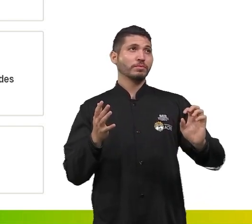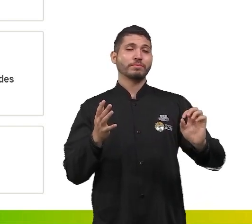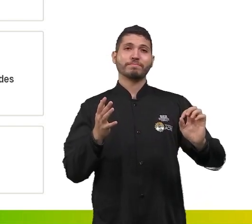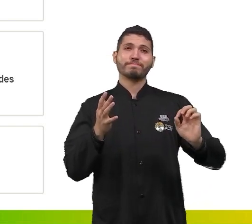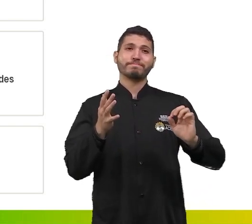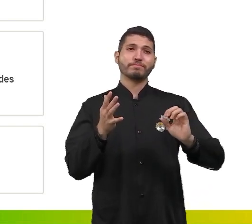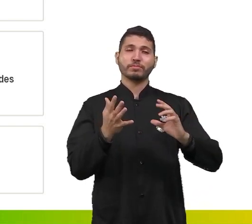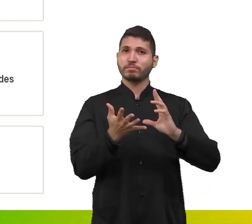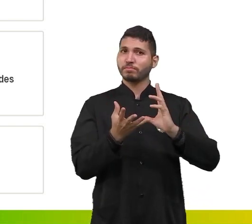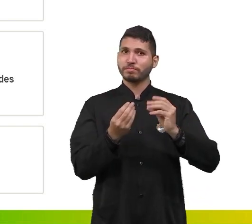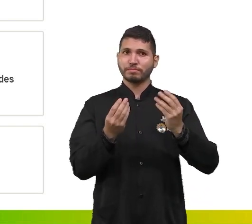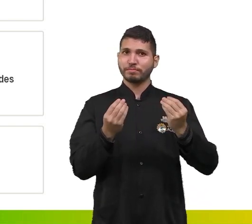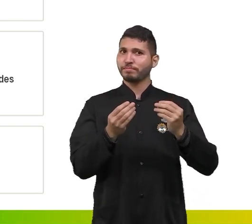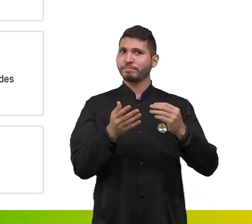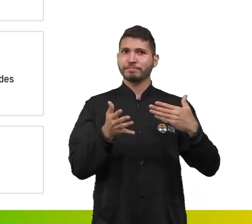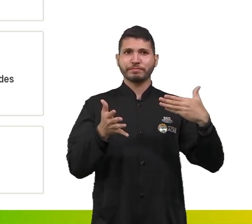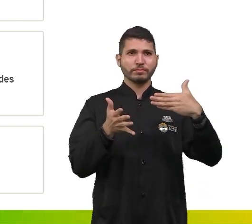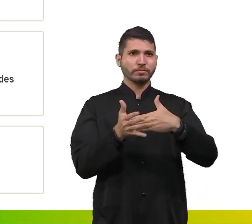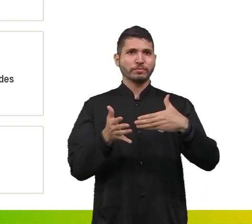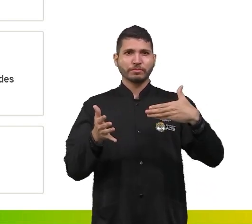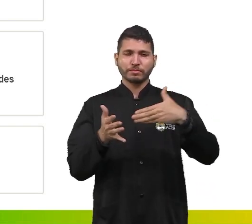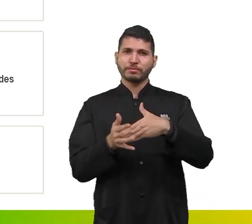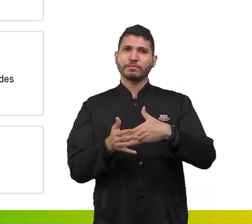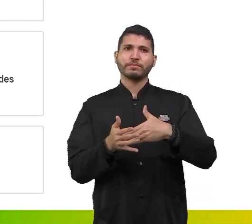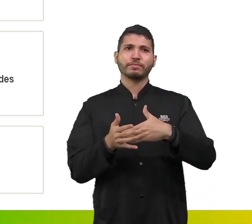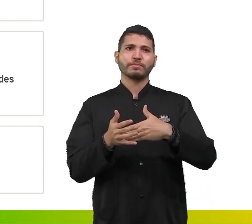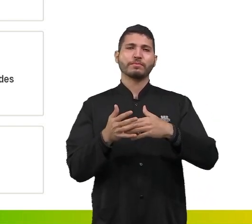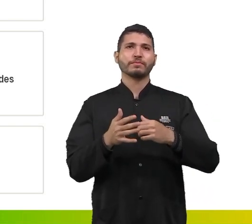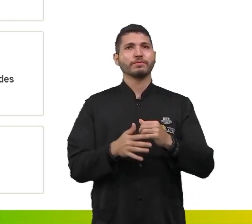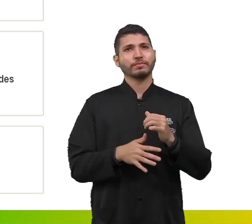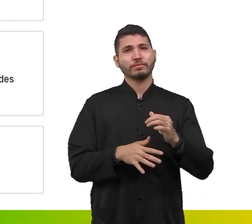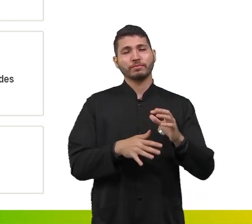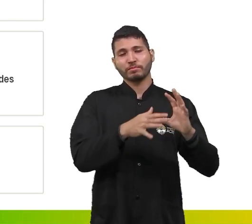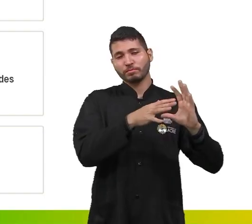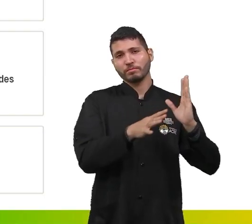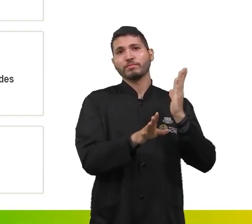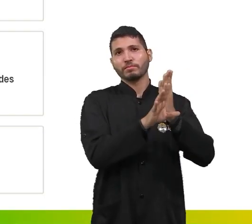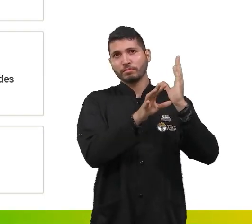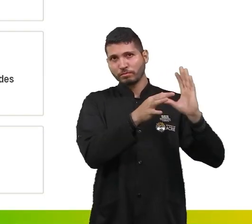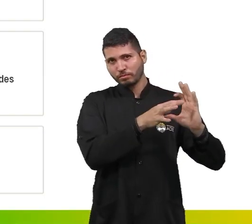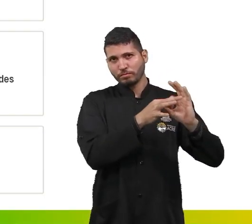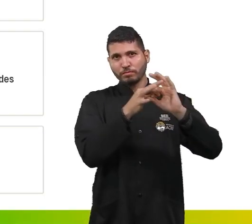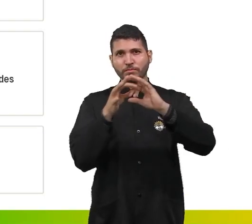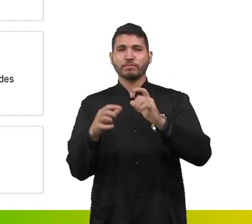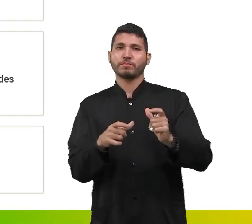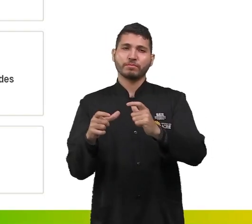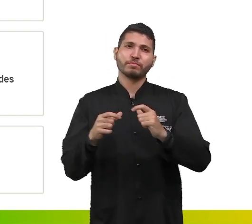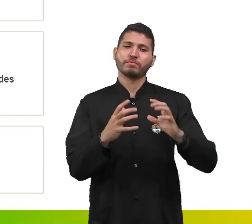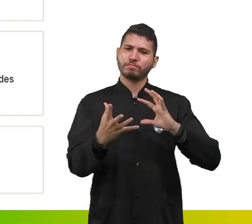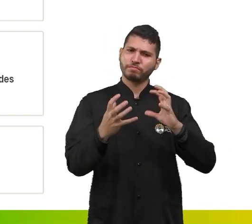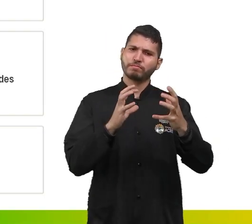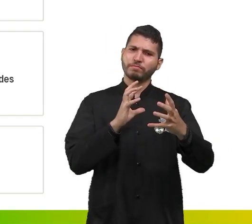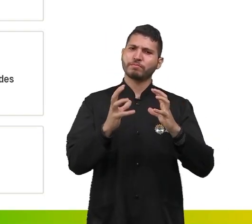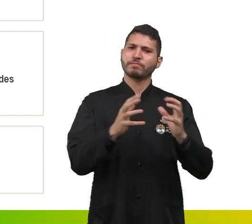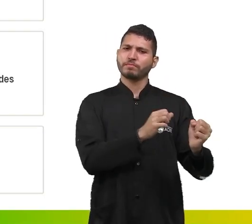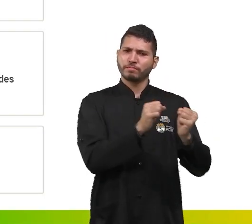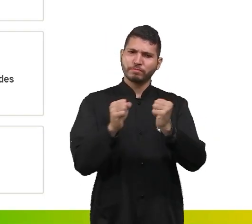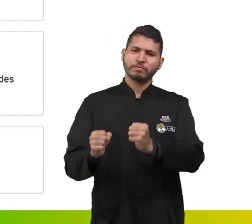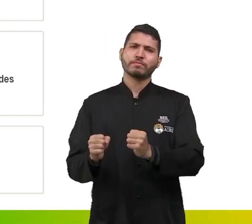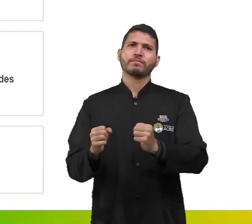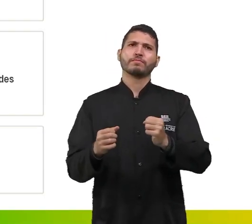significativa e variou enormemente conforme contextos locais. Havia conflitos de poder, ou seja,